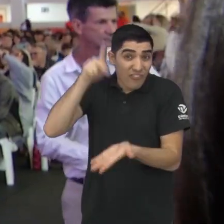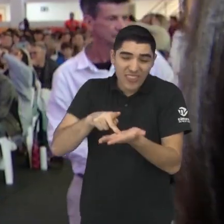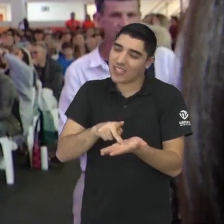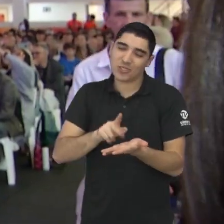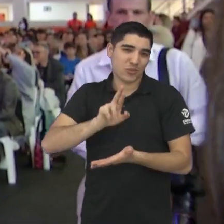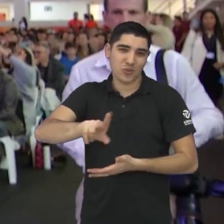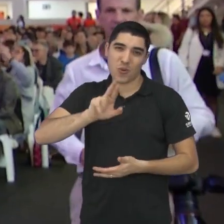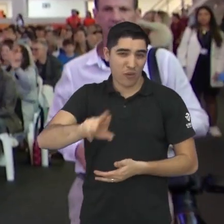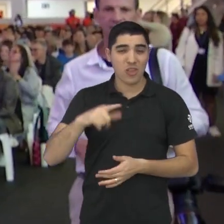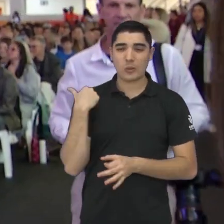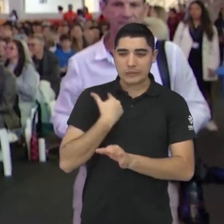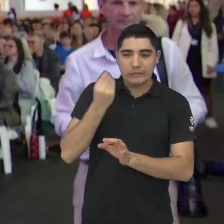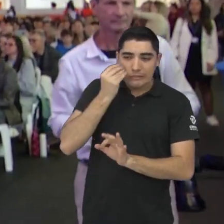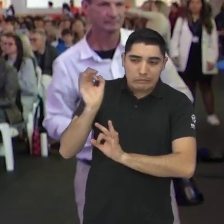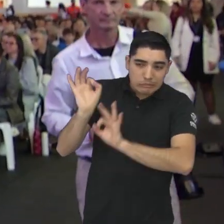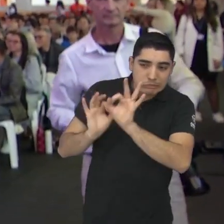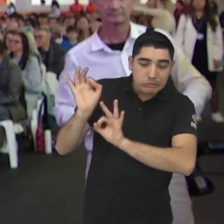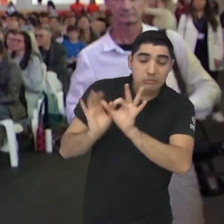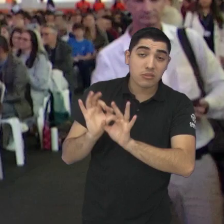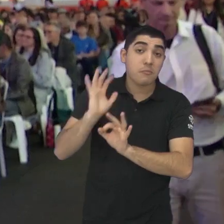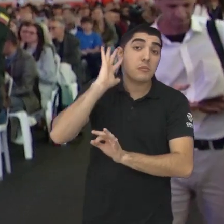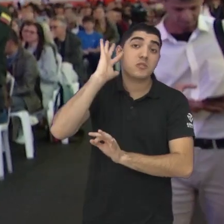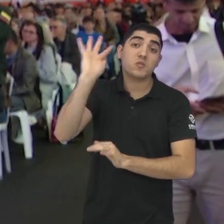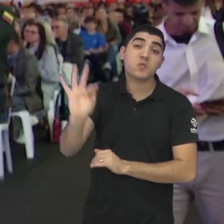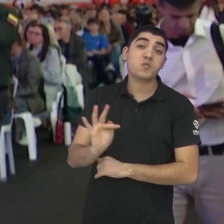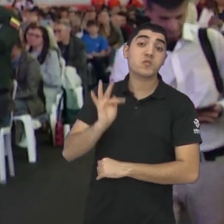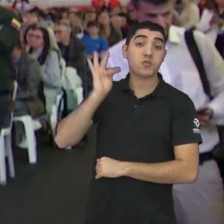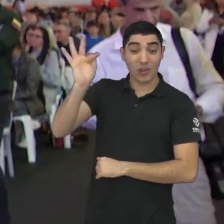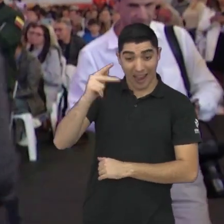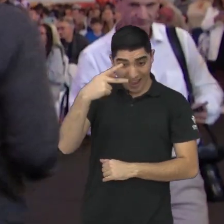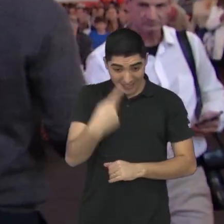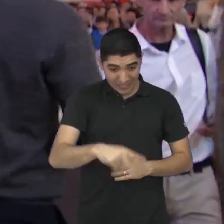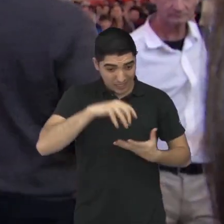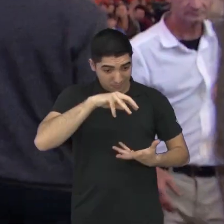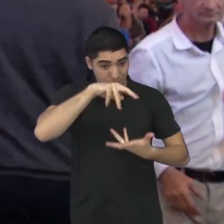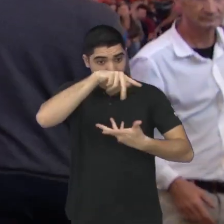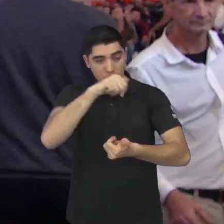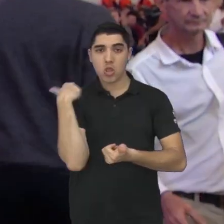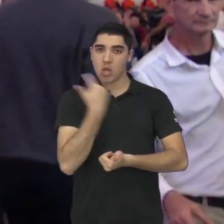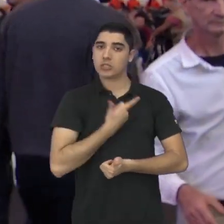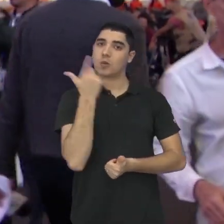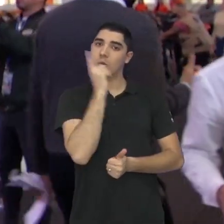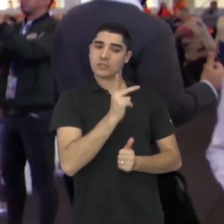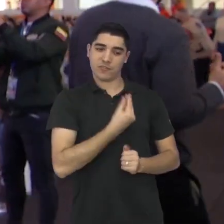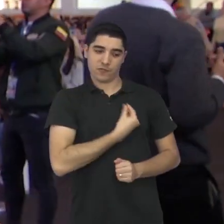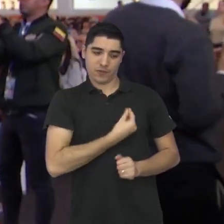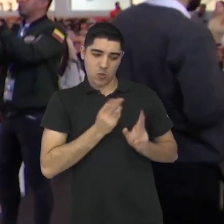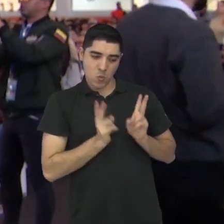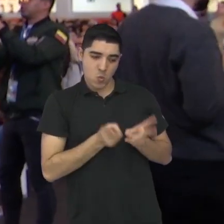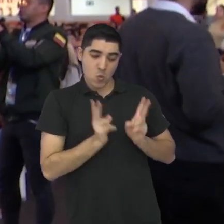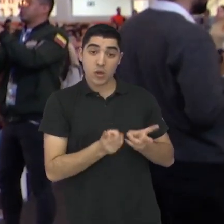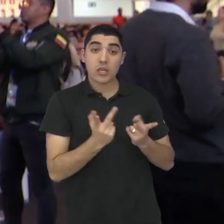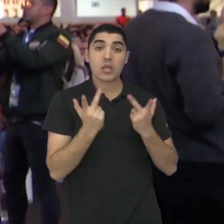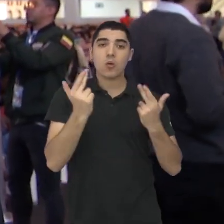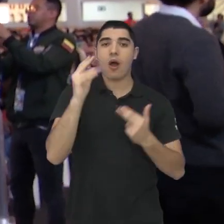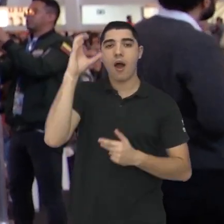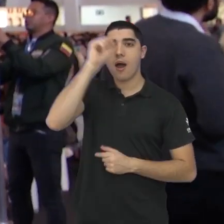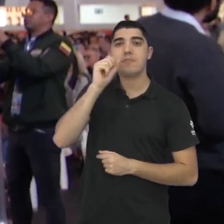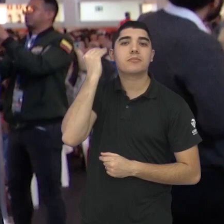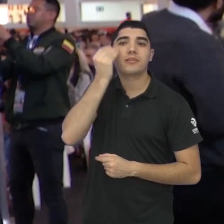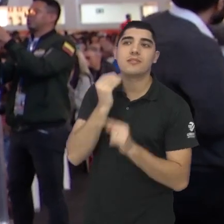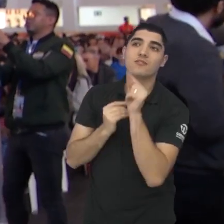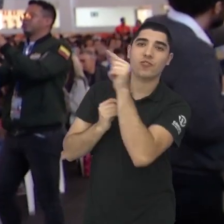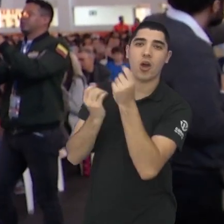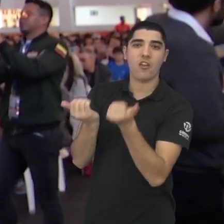suplementos de vitamina que complementem aquilo que nós levamos para o espaço. E aí sim, a humanidade aqui na Terra pode sobreviver com o que